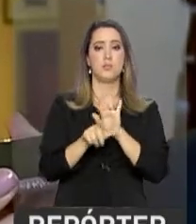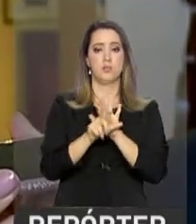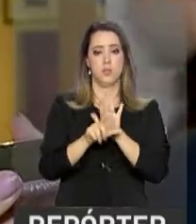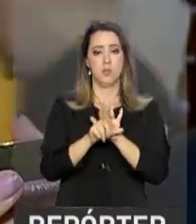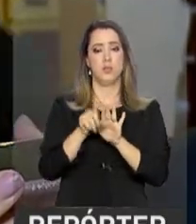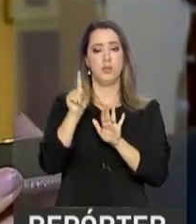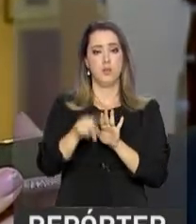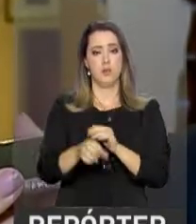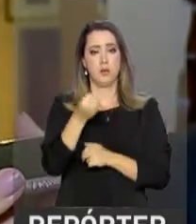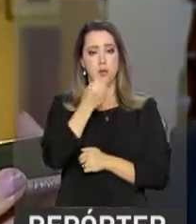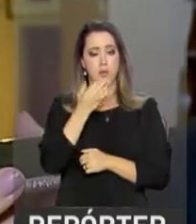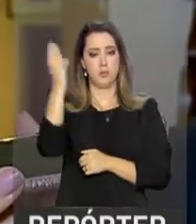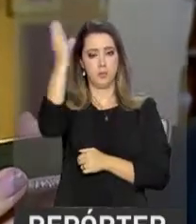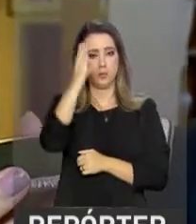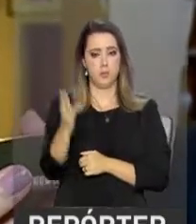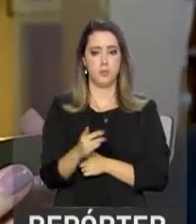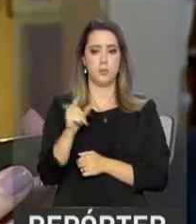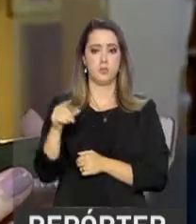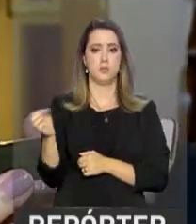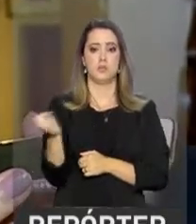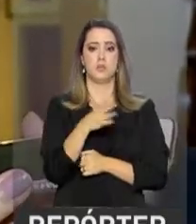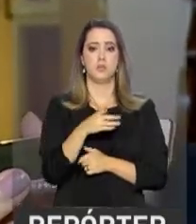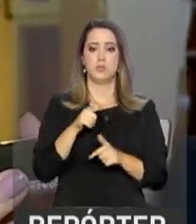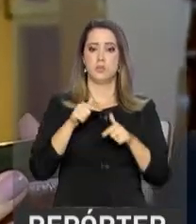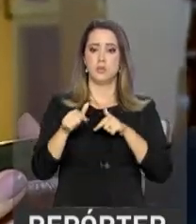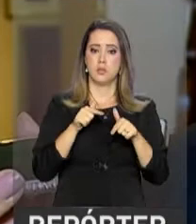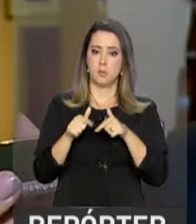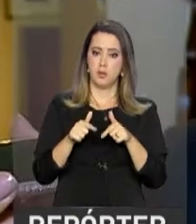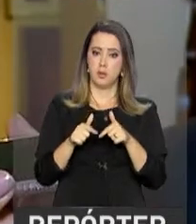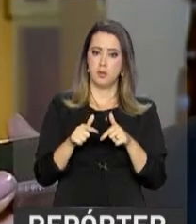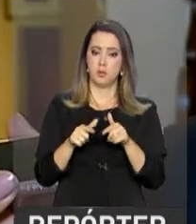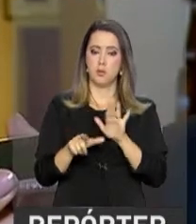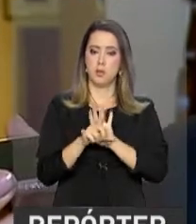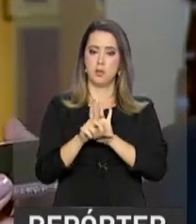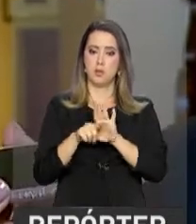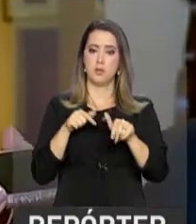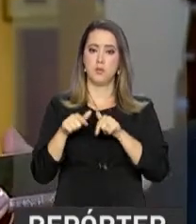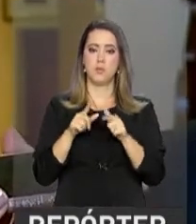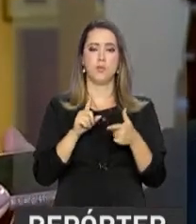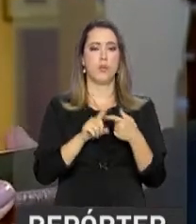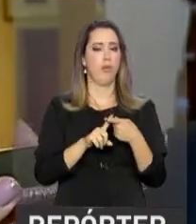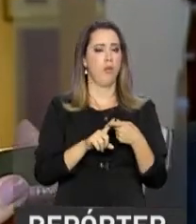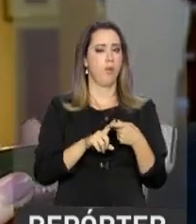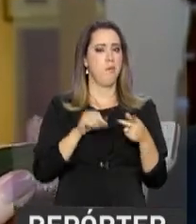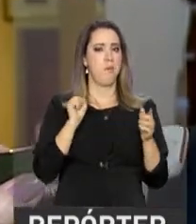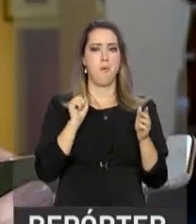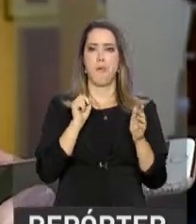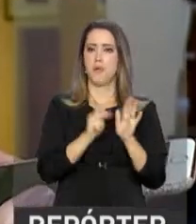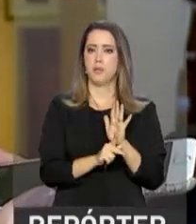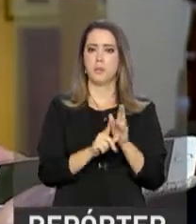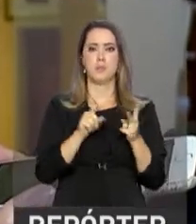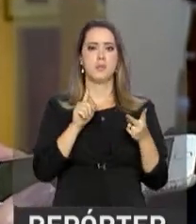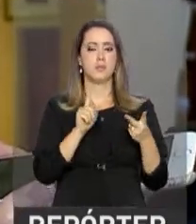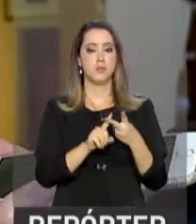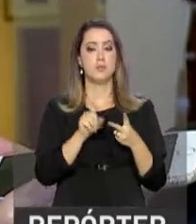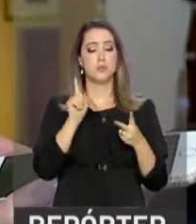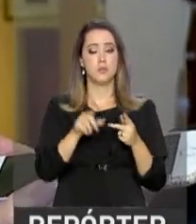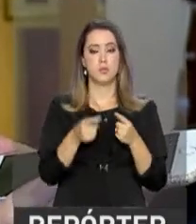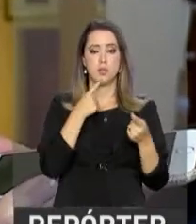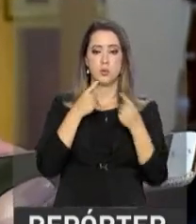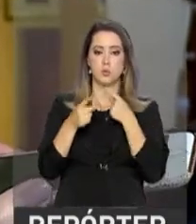que era chamada reforma trabalhista quer a reforma da previdência está neste momento a ser